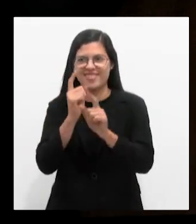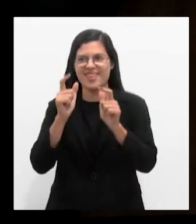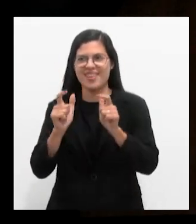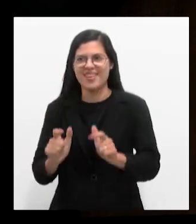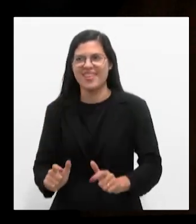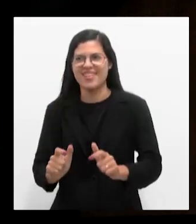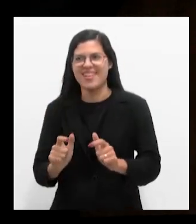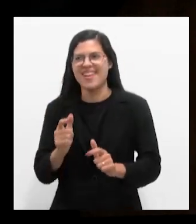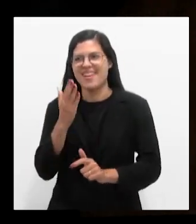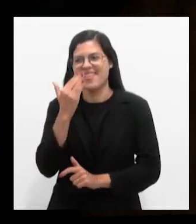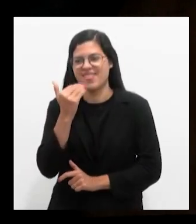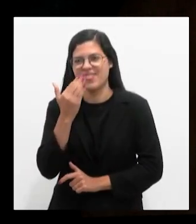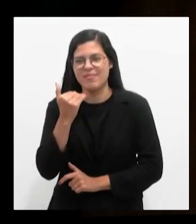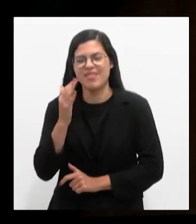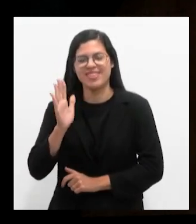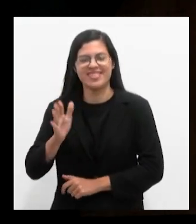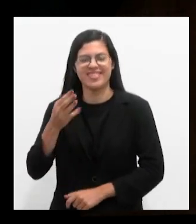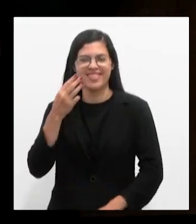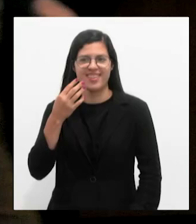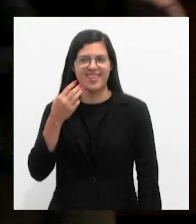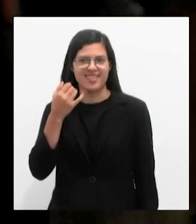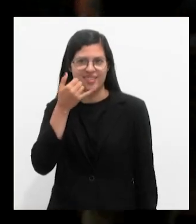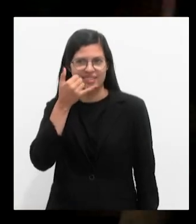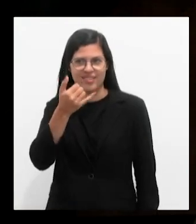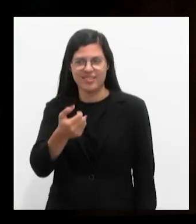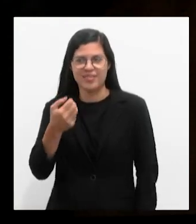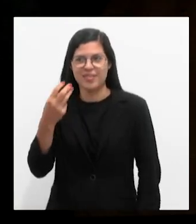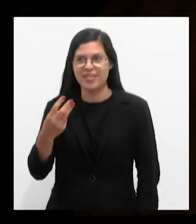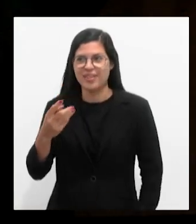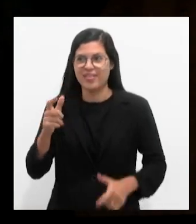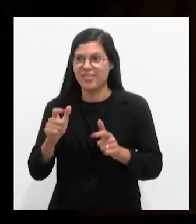3 lugares e não consegui.